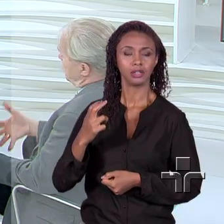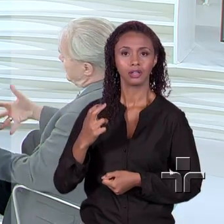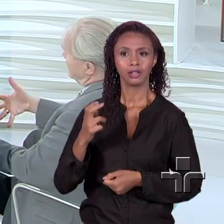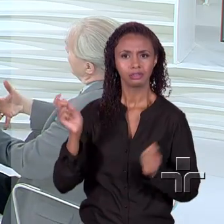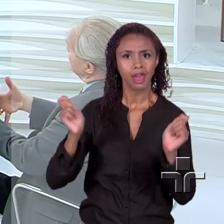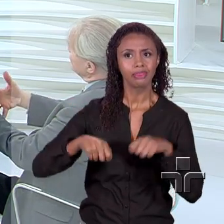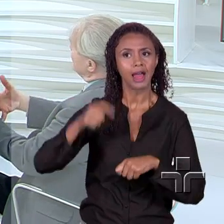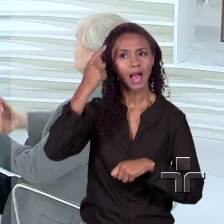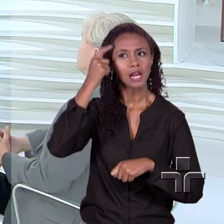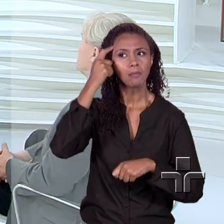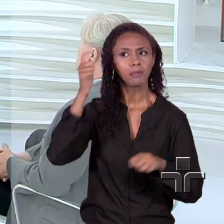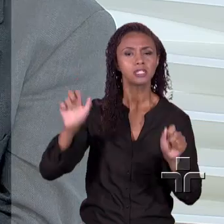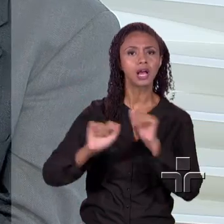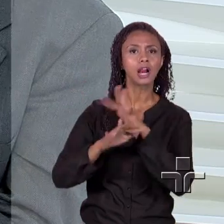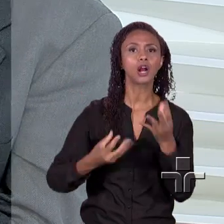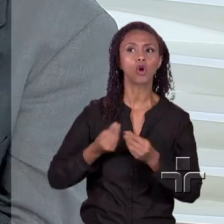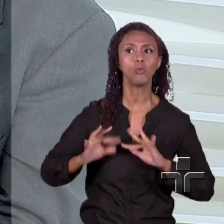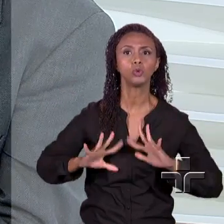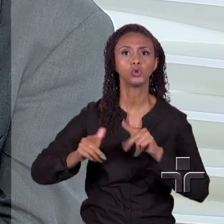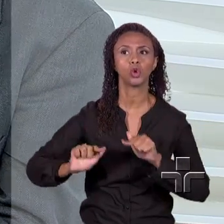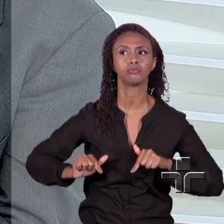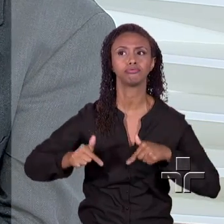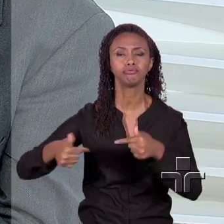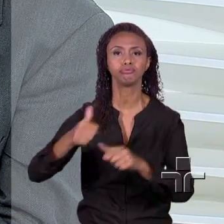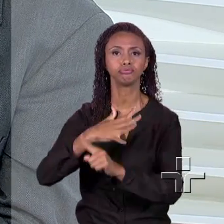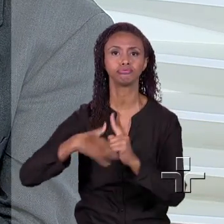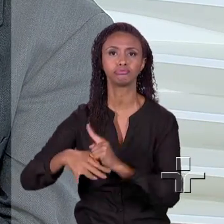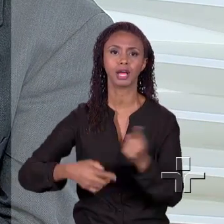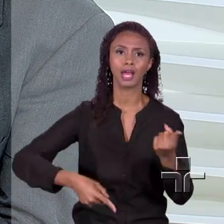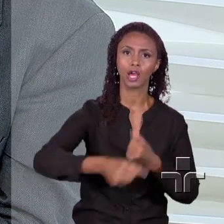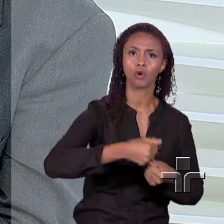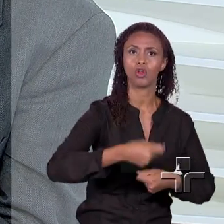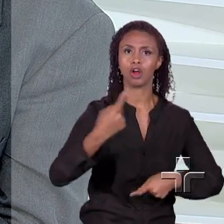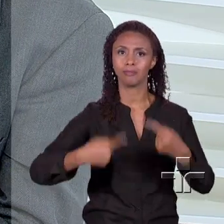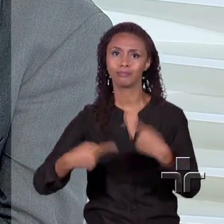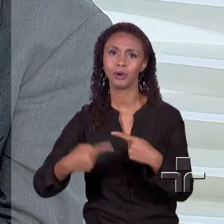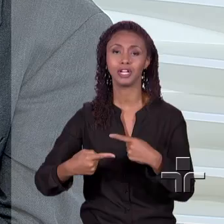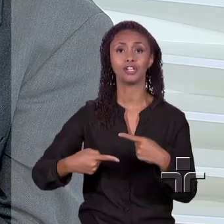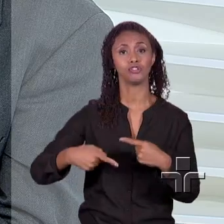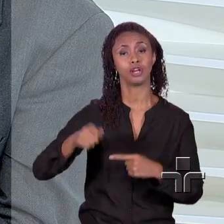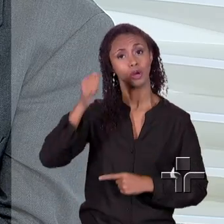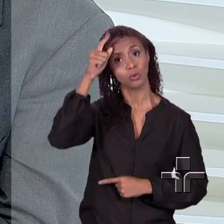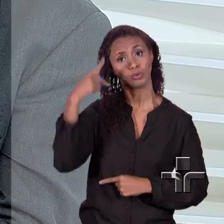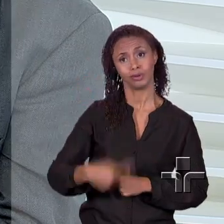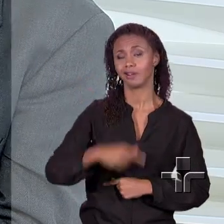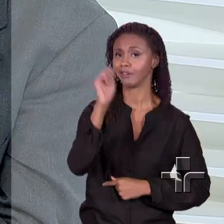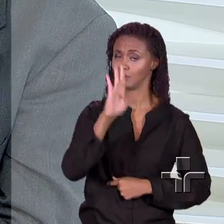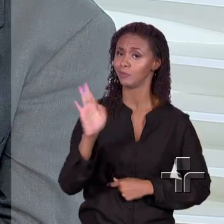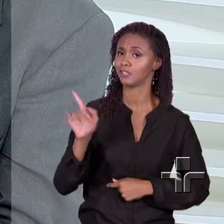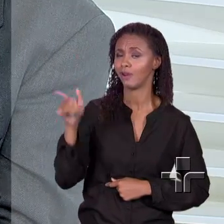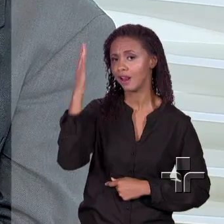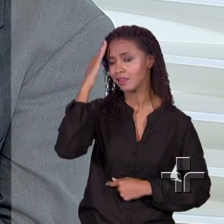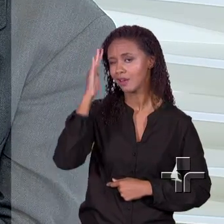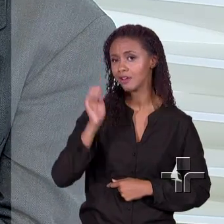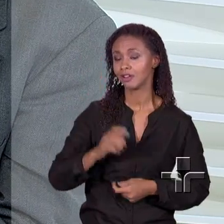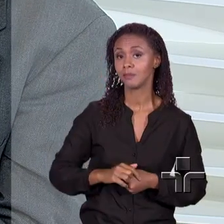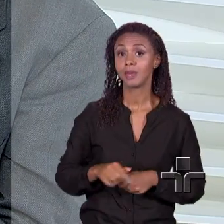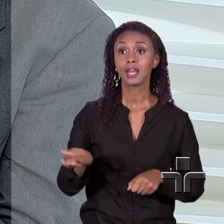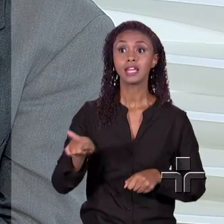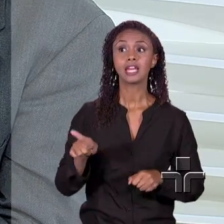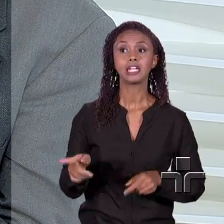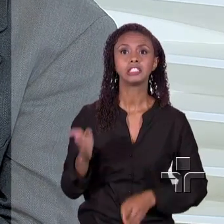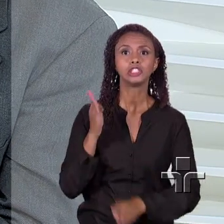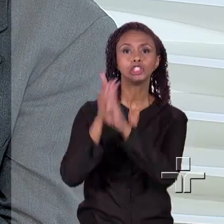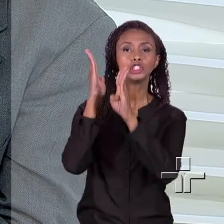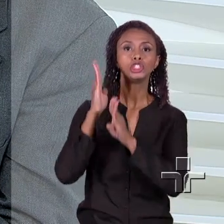claramente como ligar as várias lutas sociais, econômicas, e políticas e culturais no Brasil. E quando ele descobriu que ele era soropositivo,